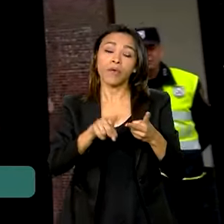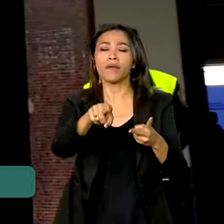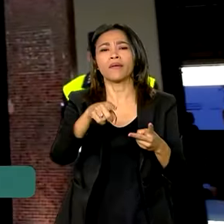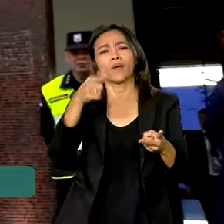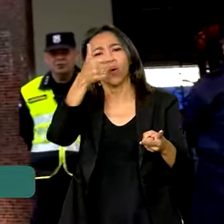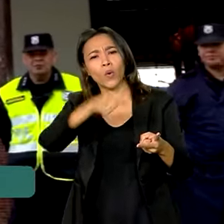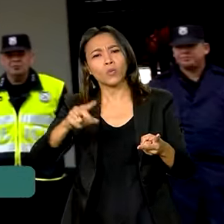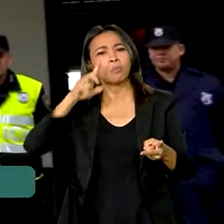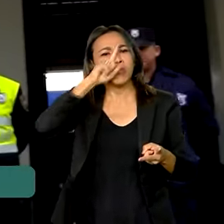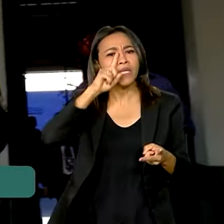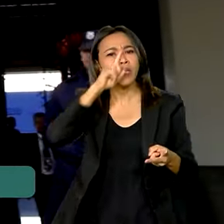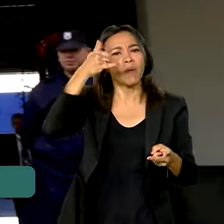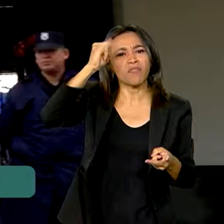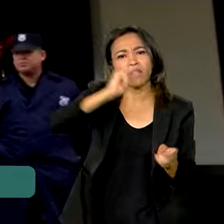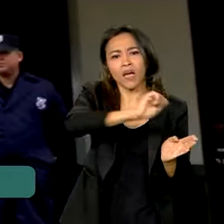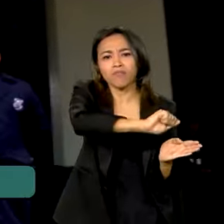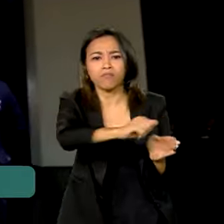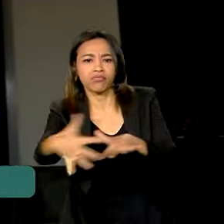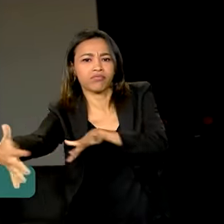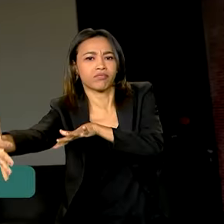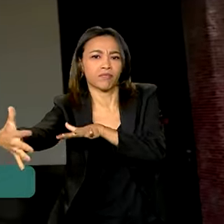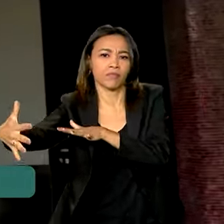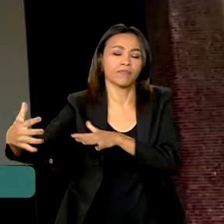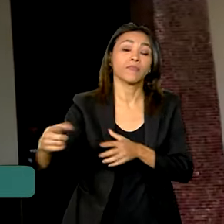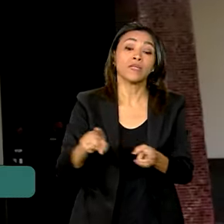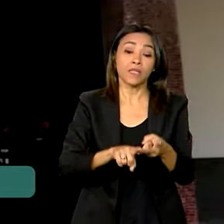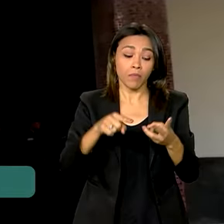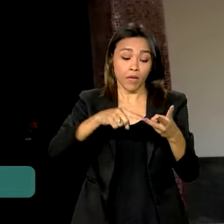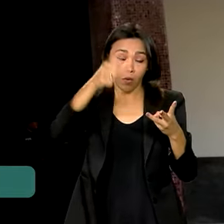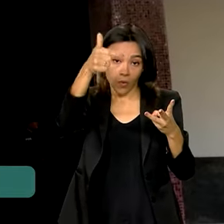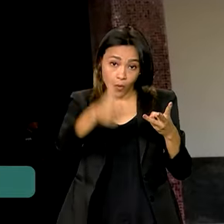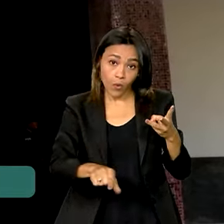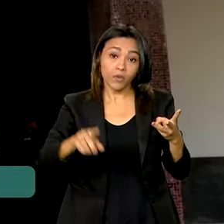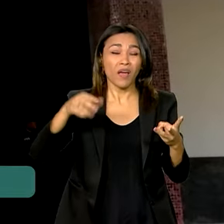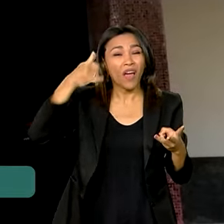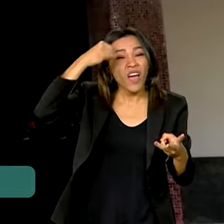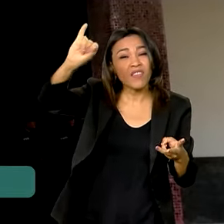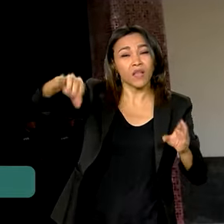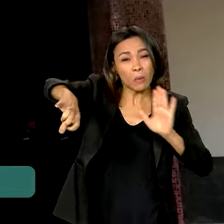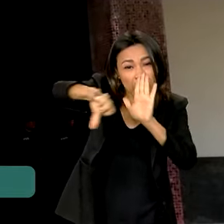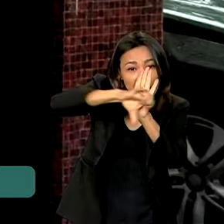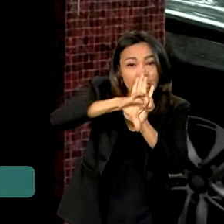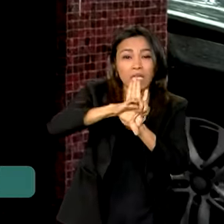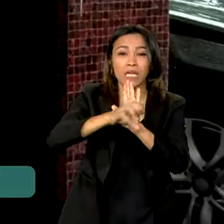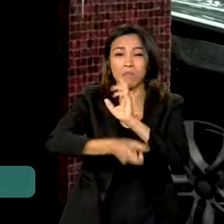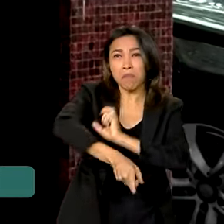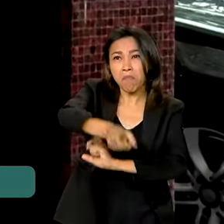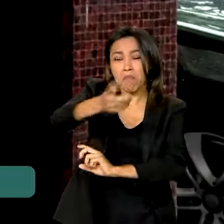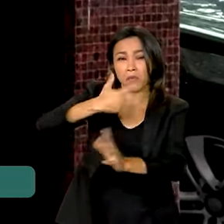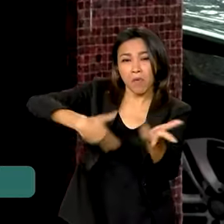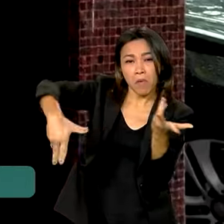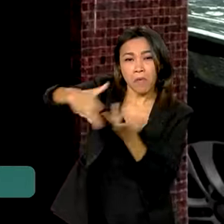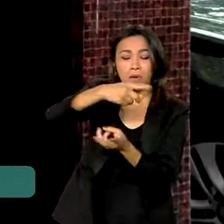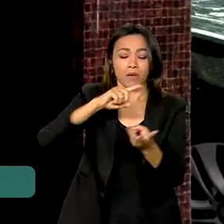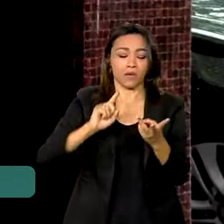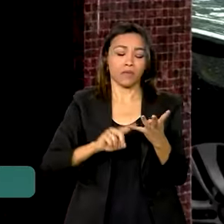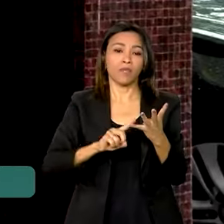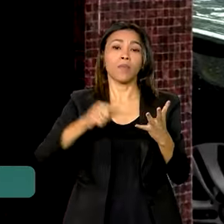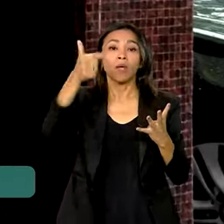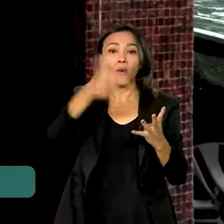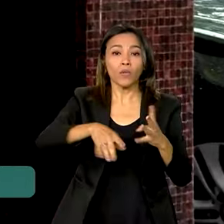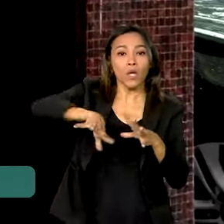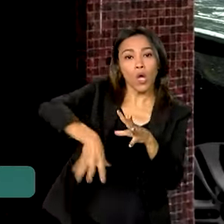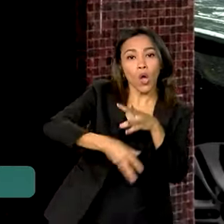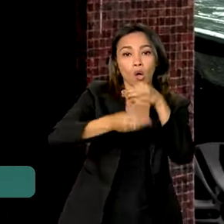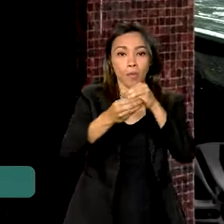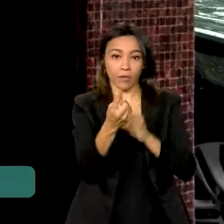desastres. Os membros também devem declarar medidas de combate ao crime organizado transnacional e convênios de complementação